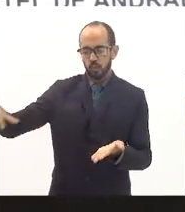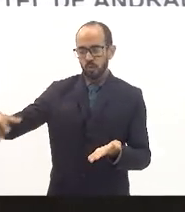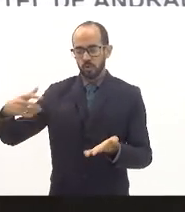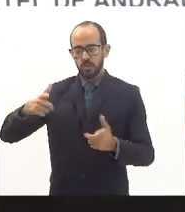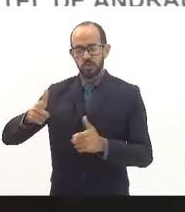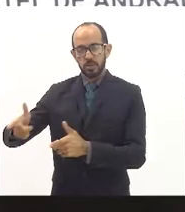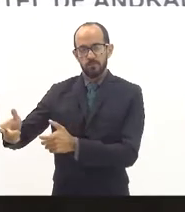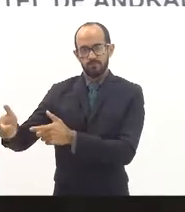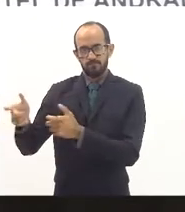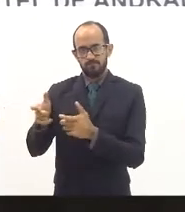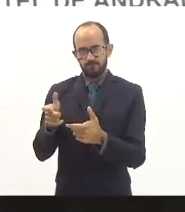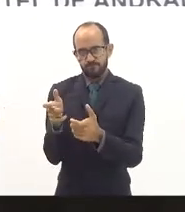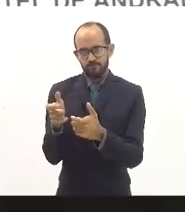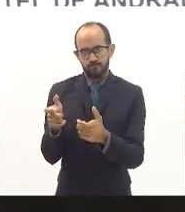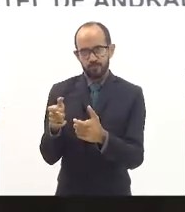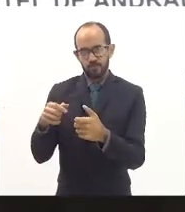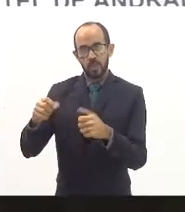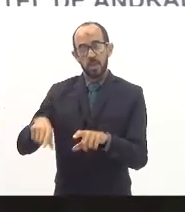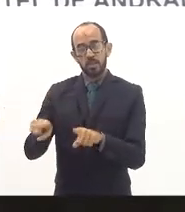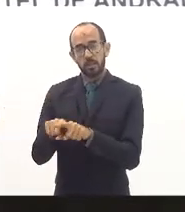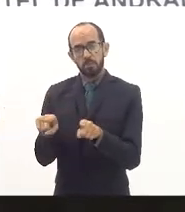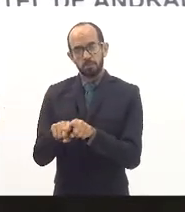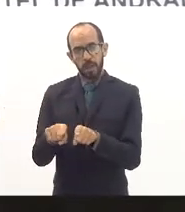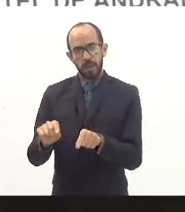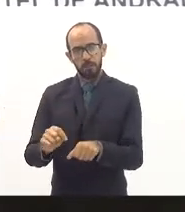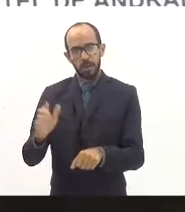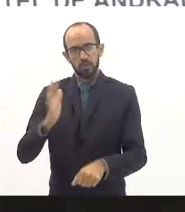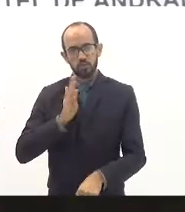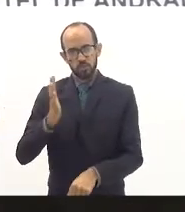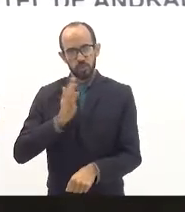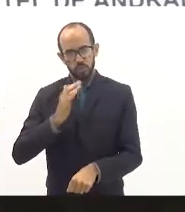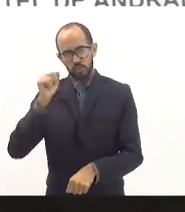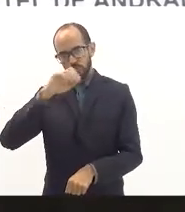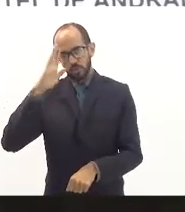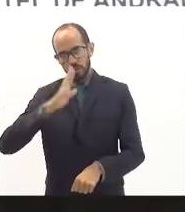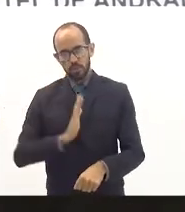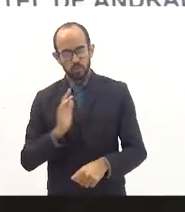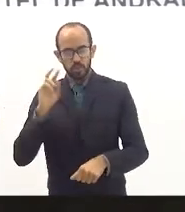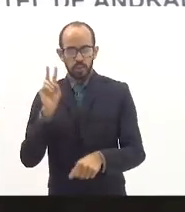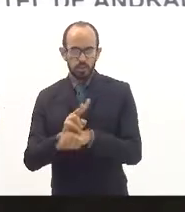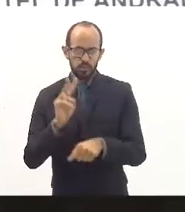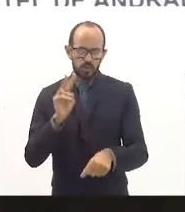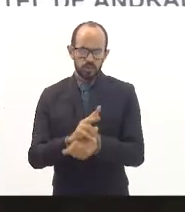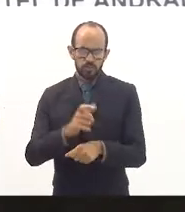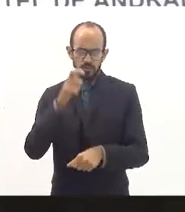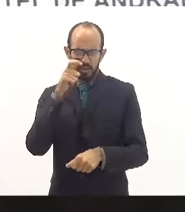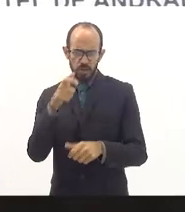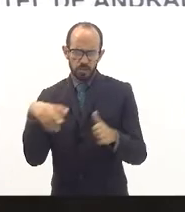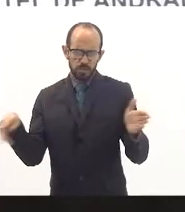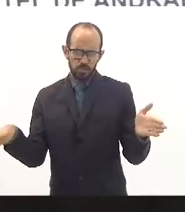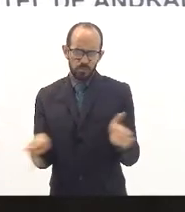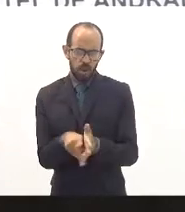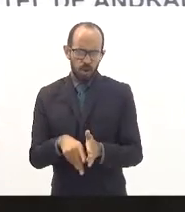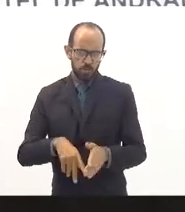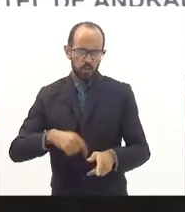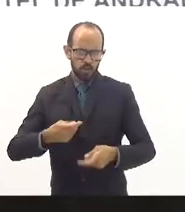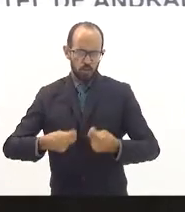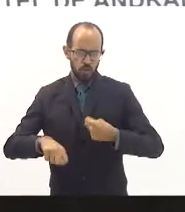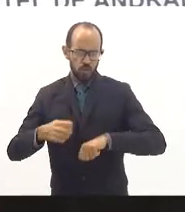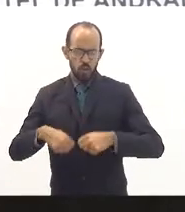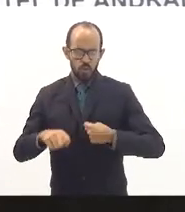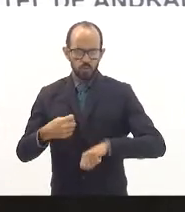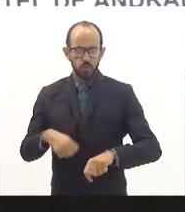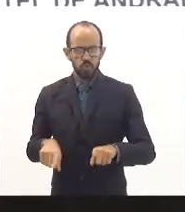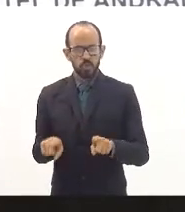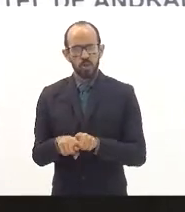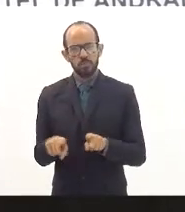bem como para as elites brasileiras que, na defesa de seus interesses econômico-financeiros e do